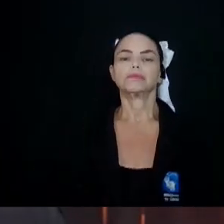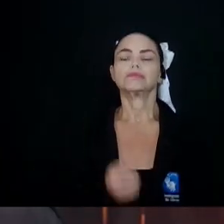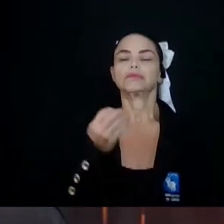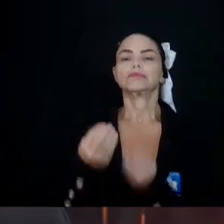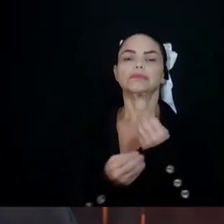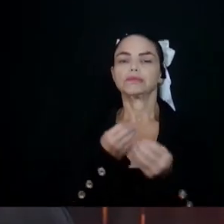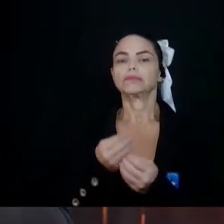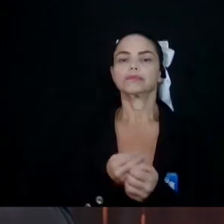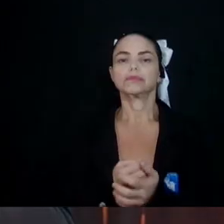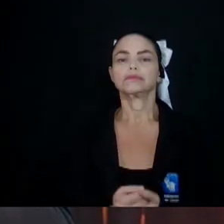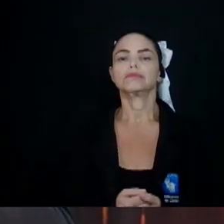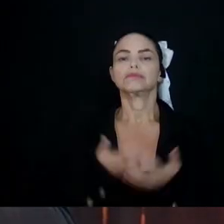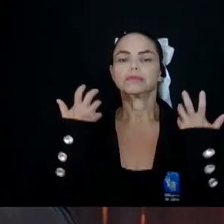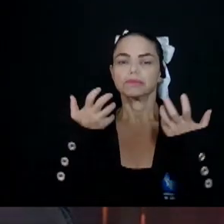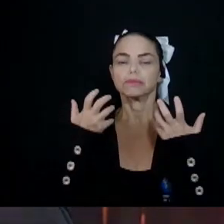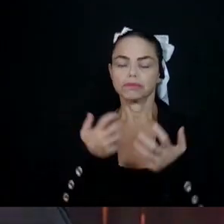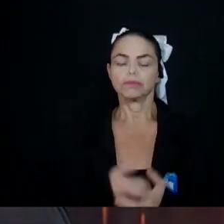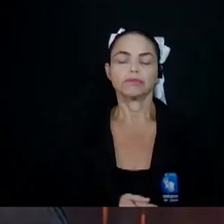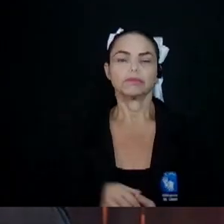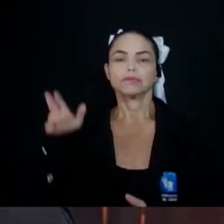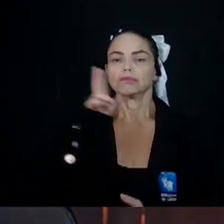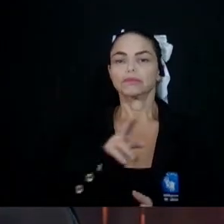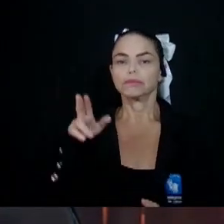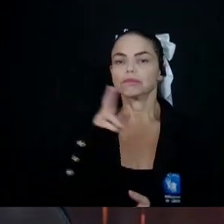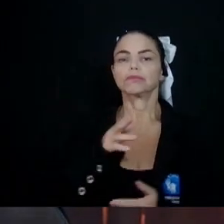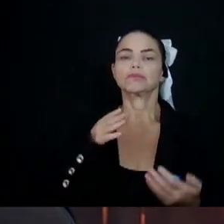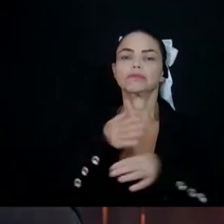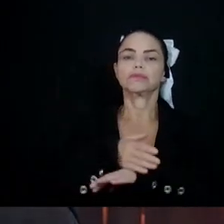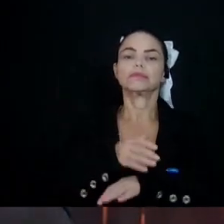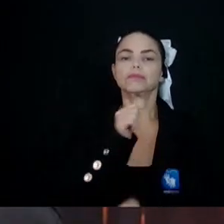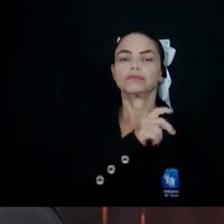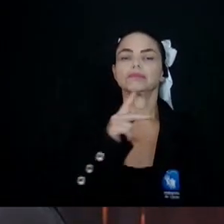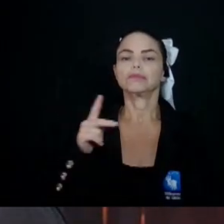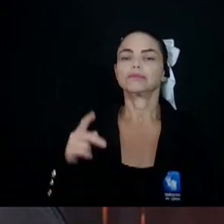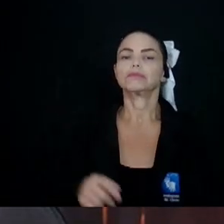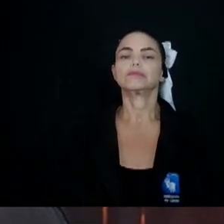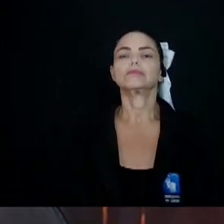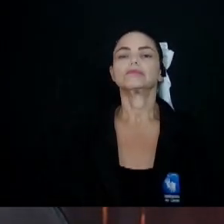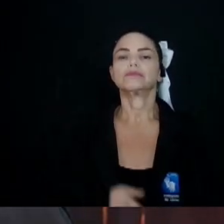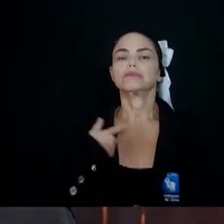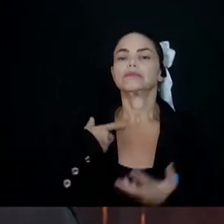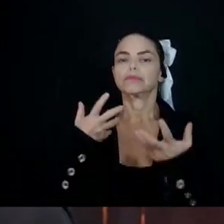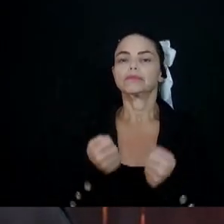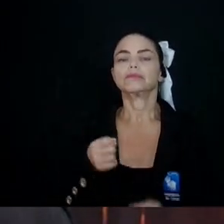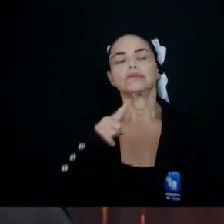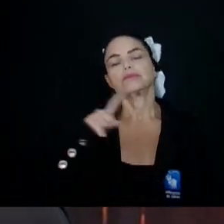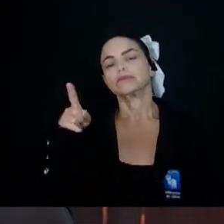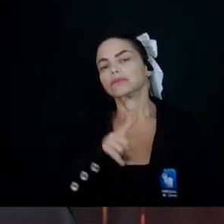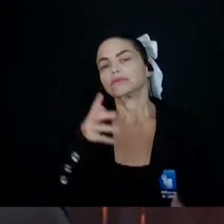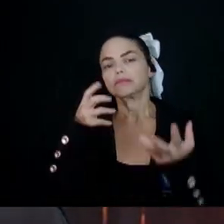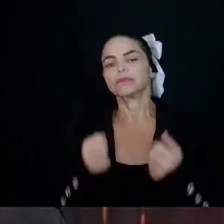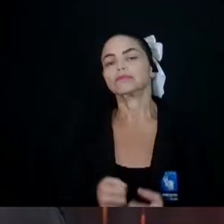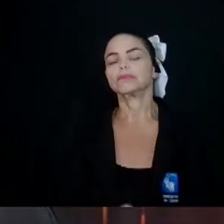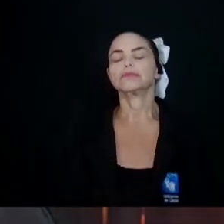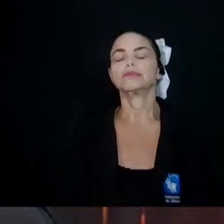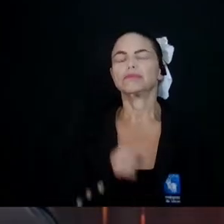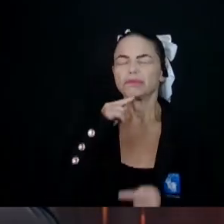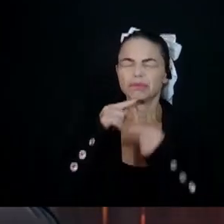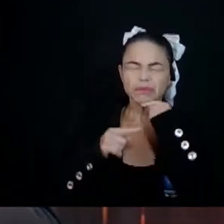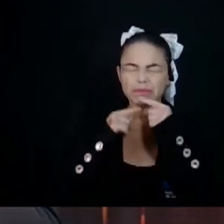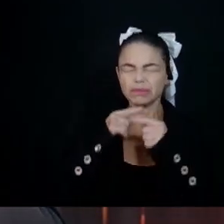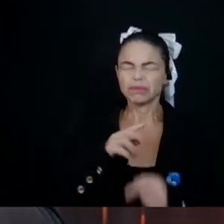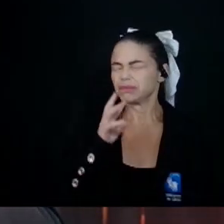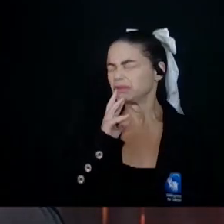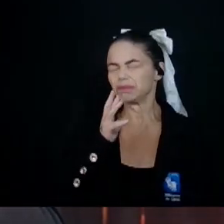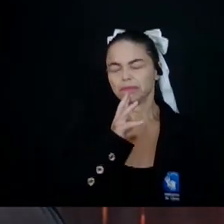está querendo acessar aquilo lá, se eu permito ou não permito, né? Tem dúvidas, se você não conhece, não